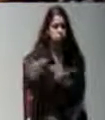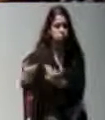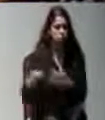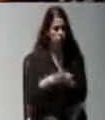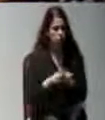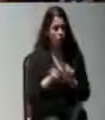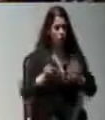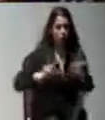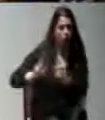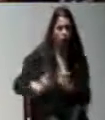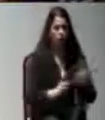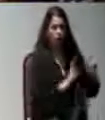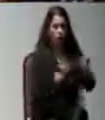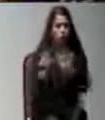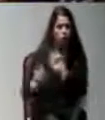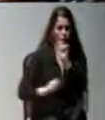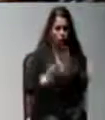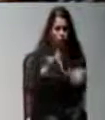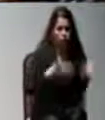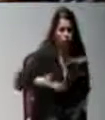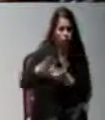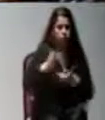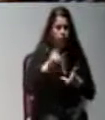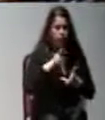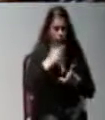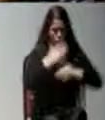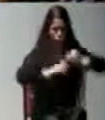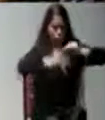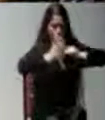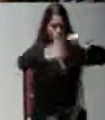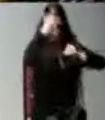e excedem as fronteiras do